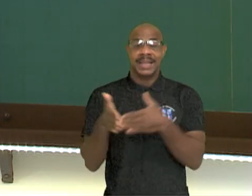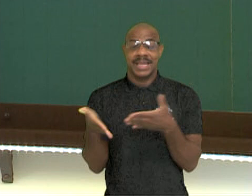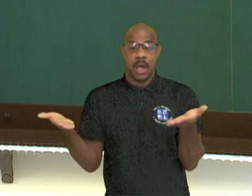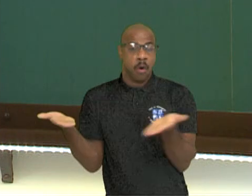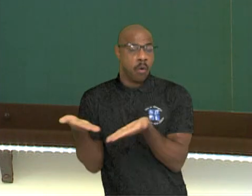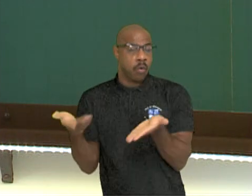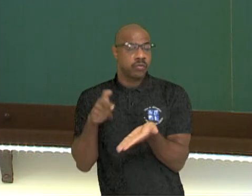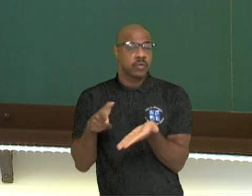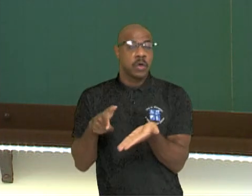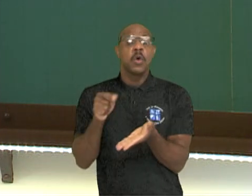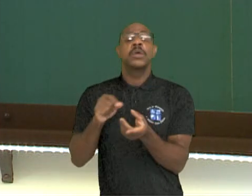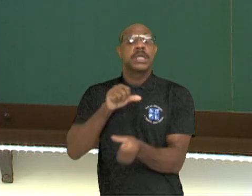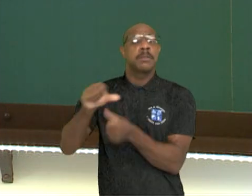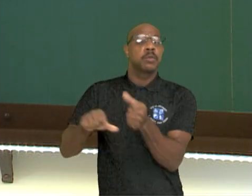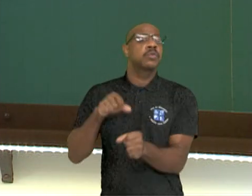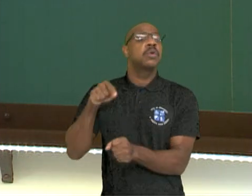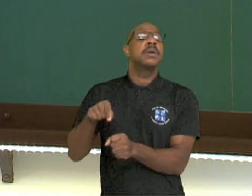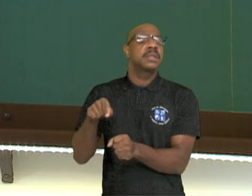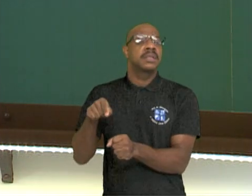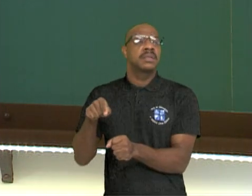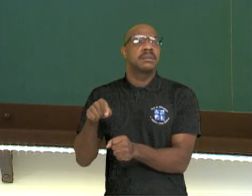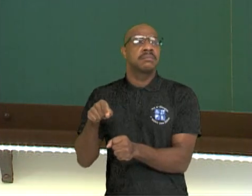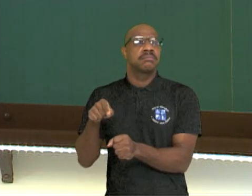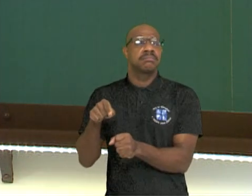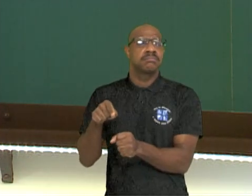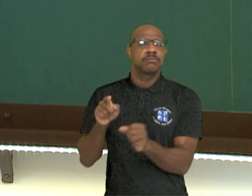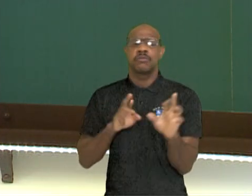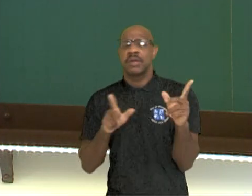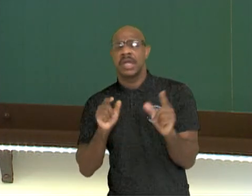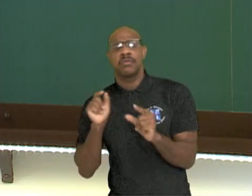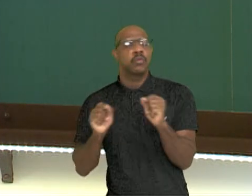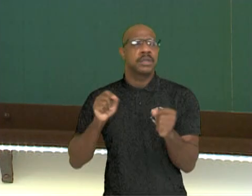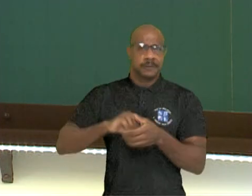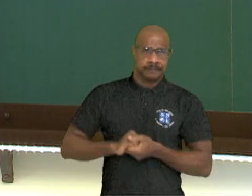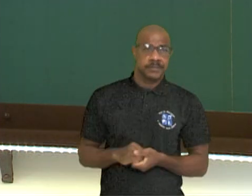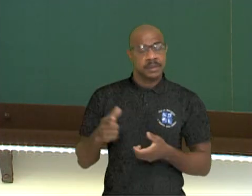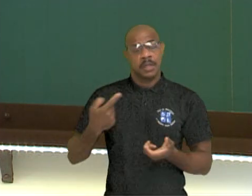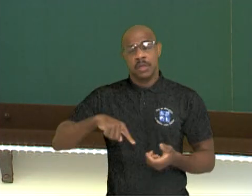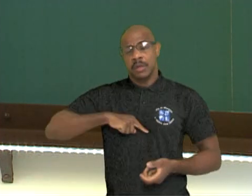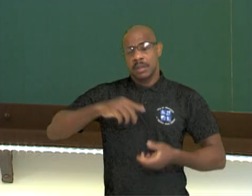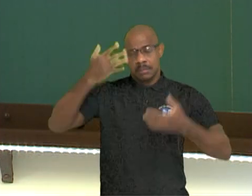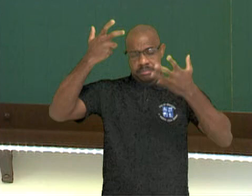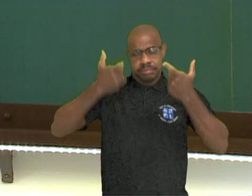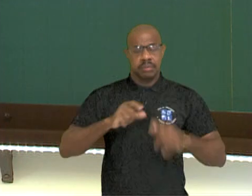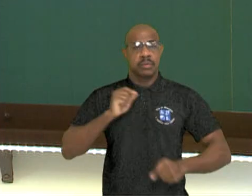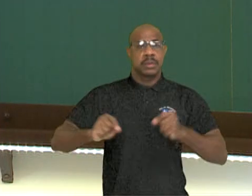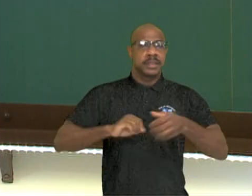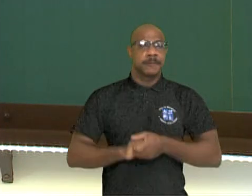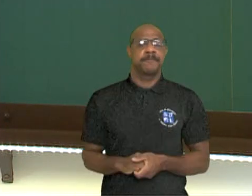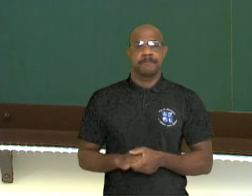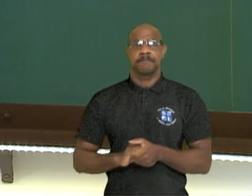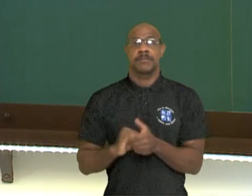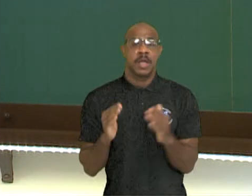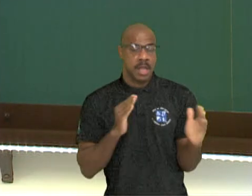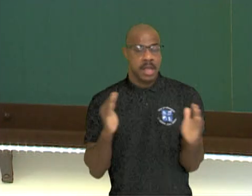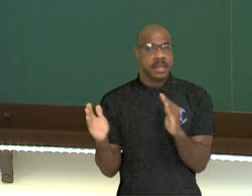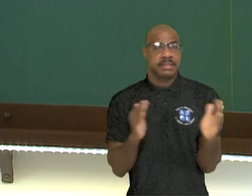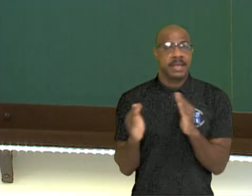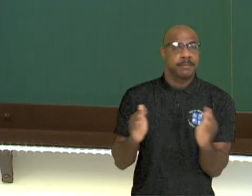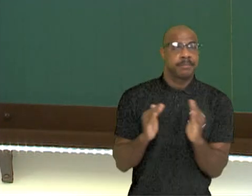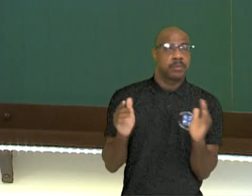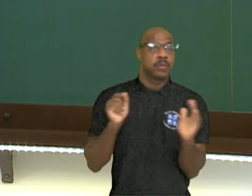de mudanças nessa formação do planeta? Então, aí nós trabalhamos com a ideia do tempo